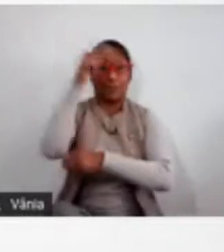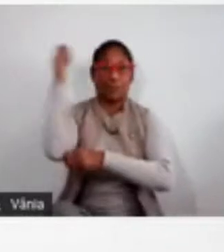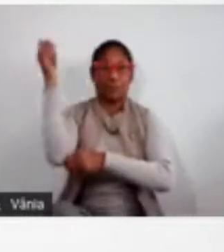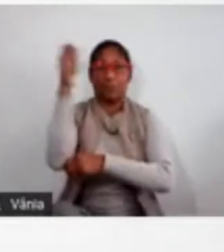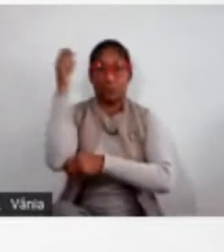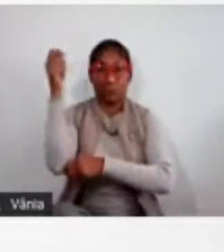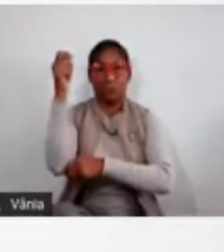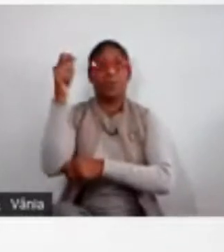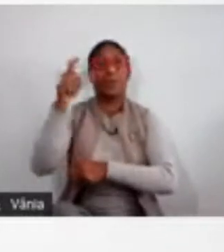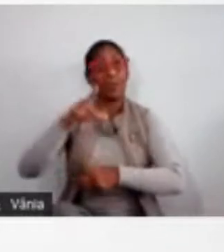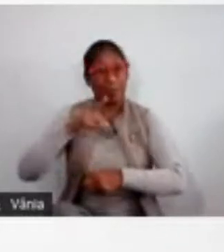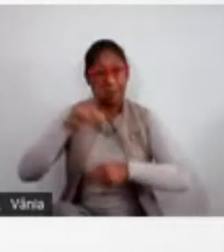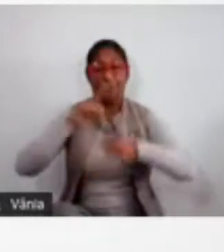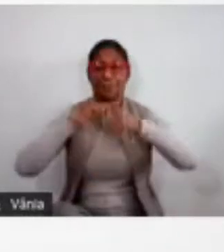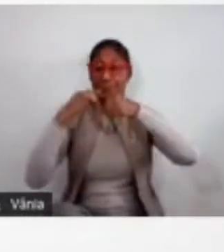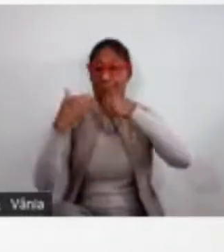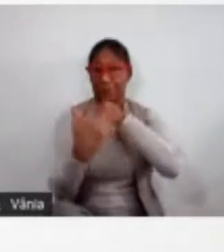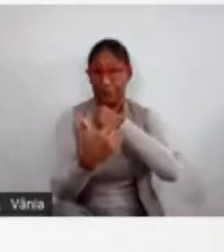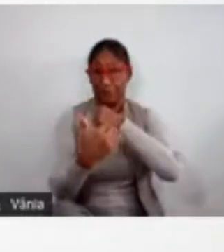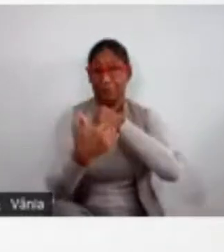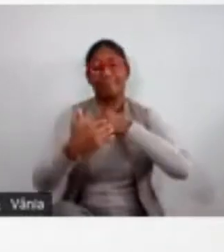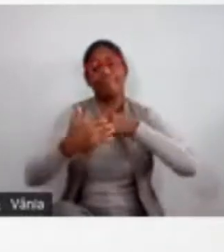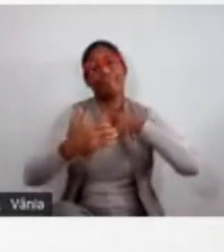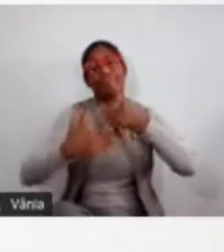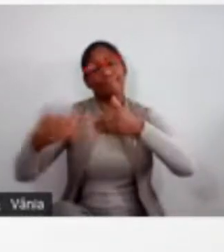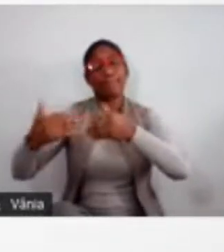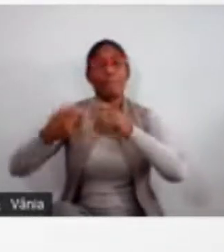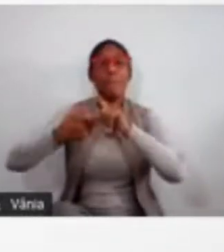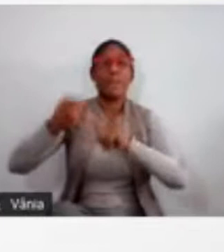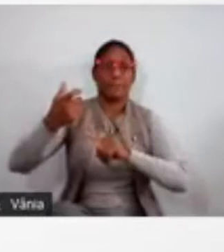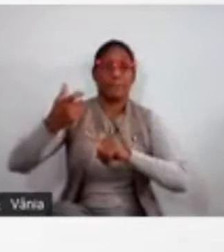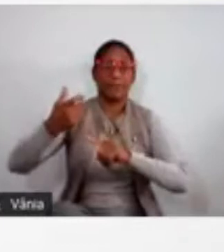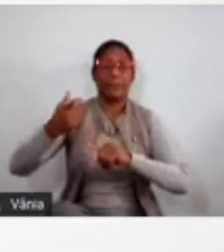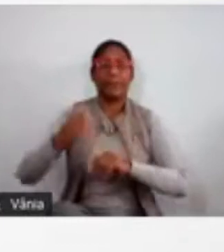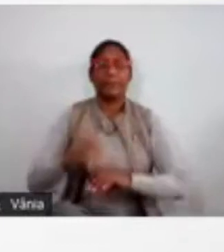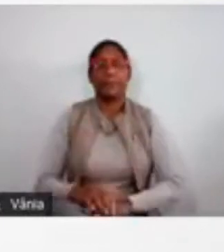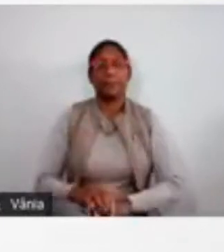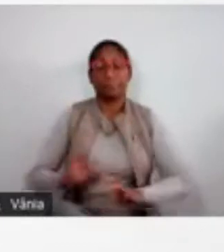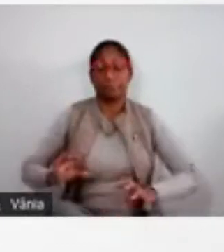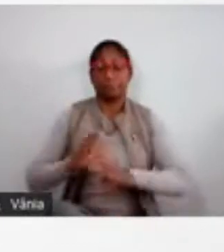casos registrados de coronavírus ao longo dos últimos meses. São